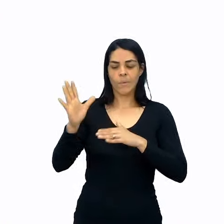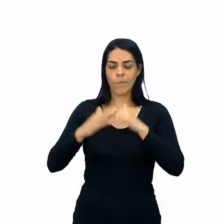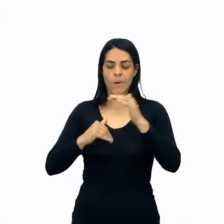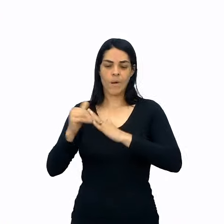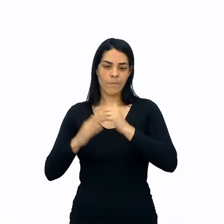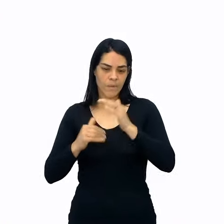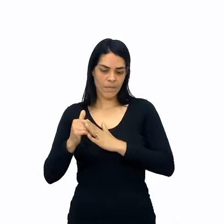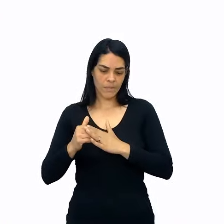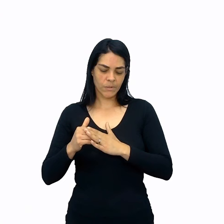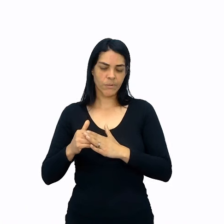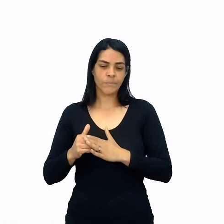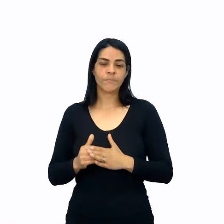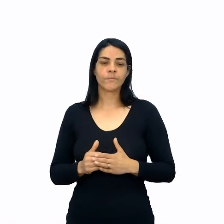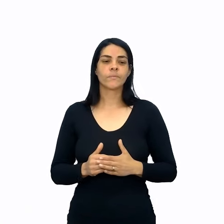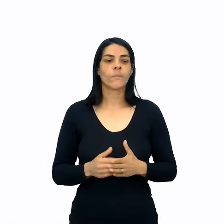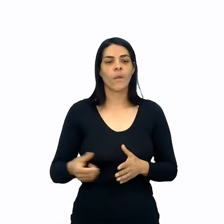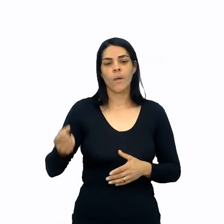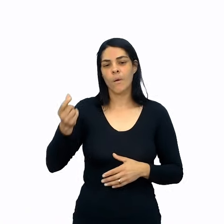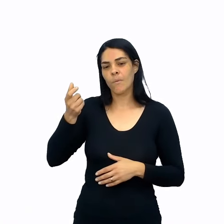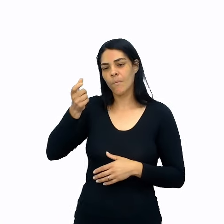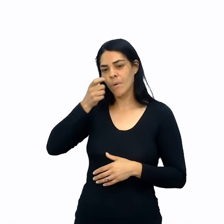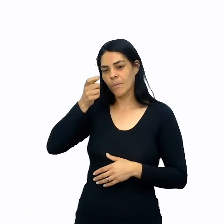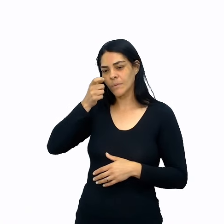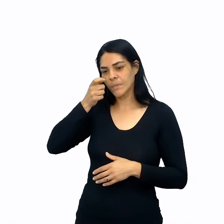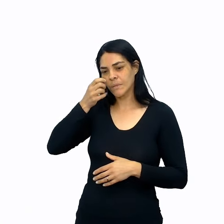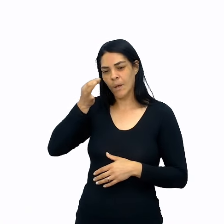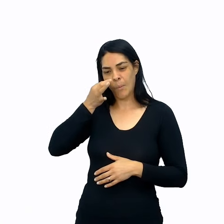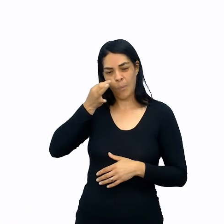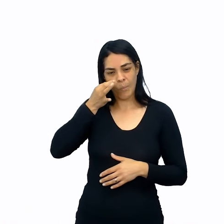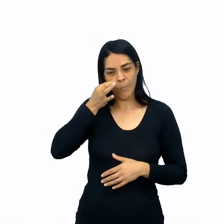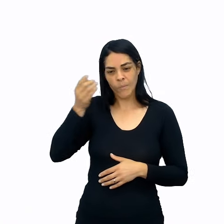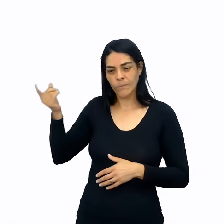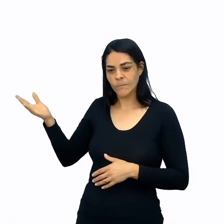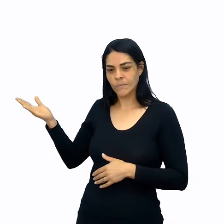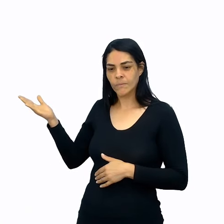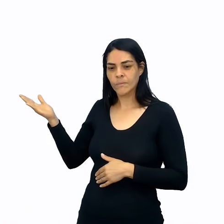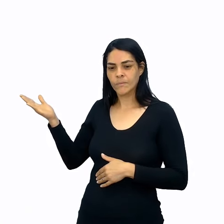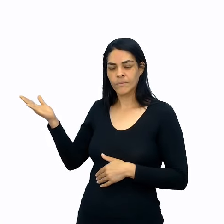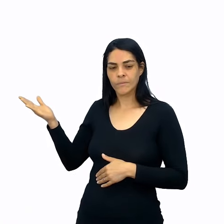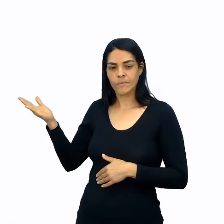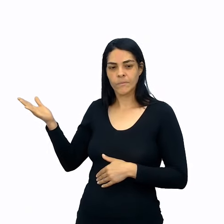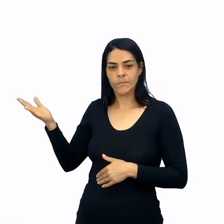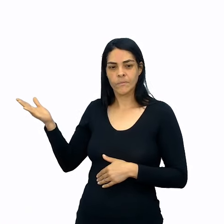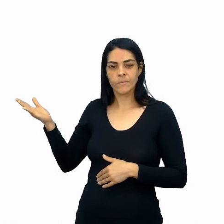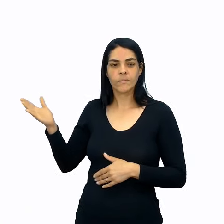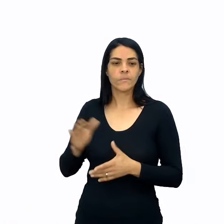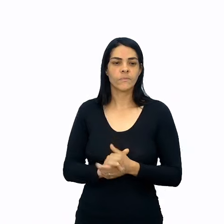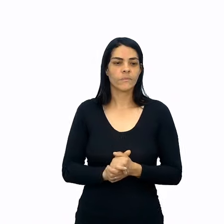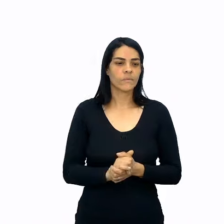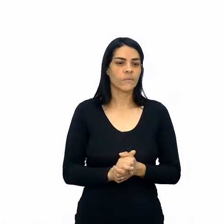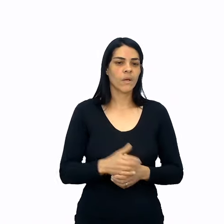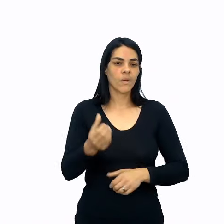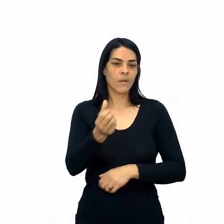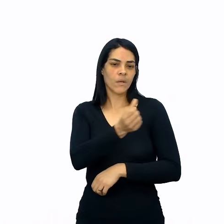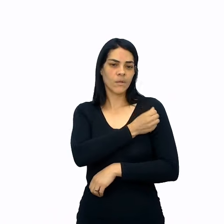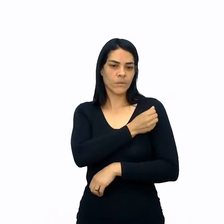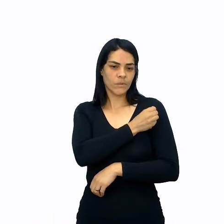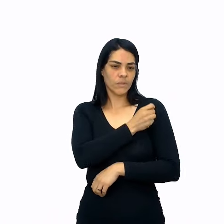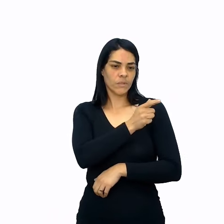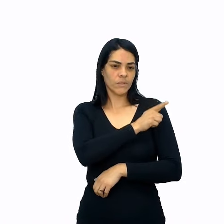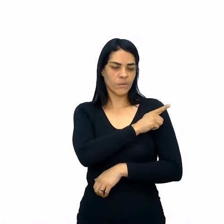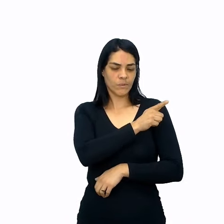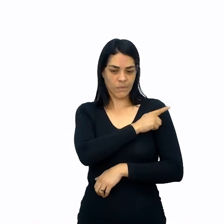A seguir, nós vamos observar se a habilidade e o objeto de conhecimento do sexto ano atende ao modelo